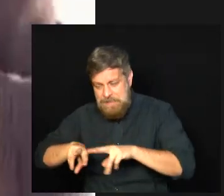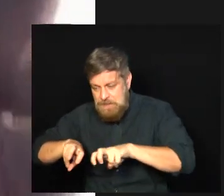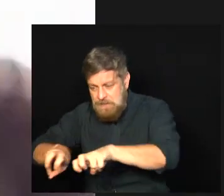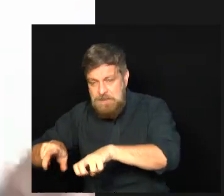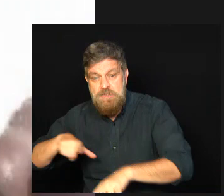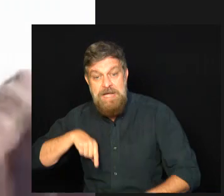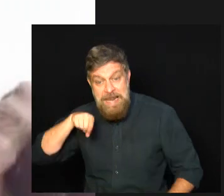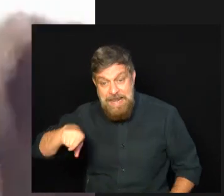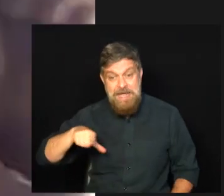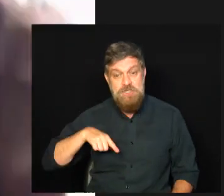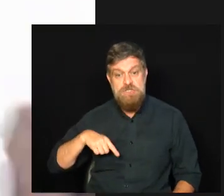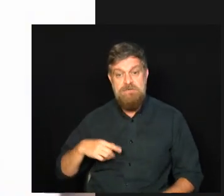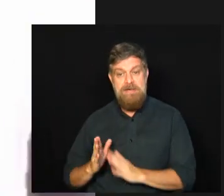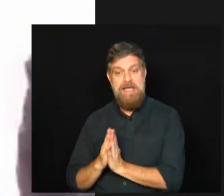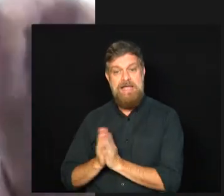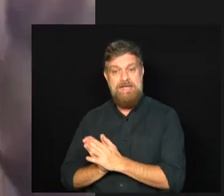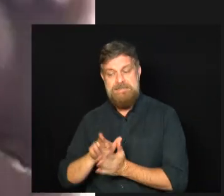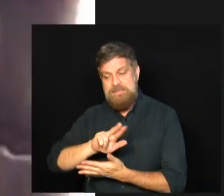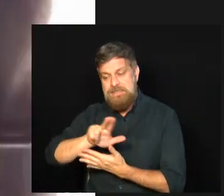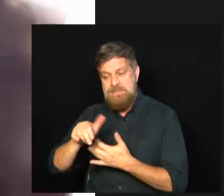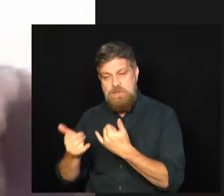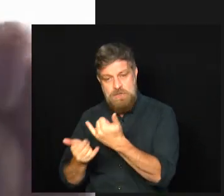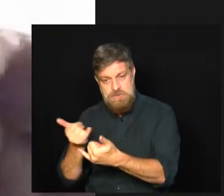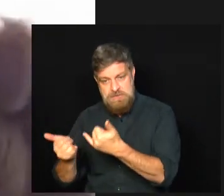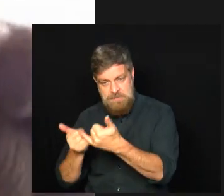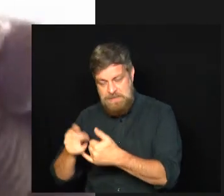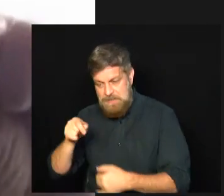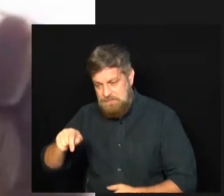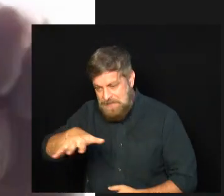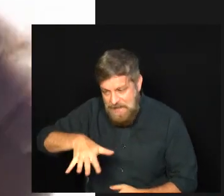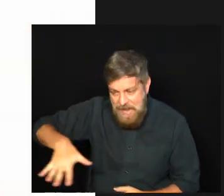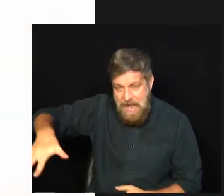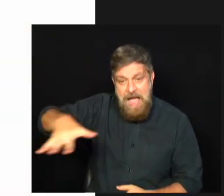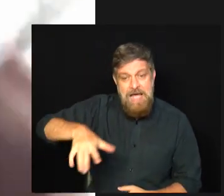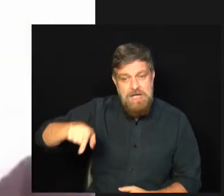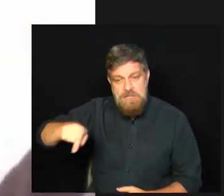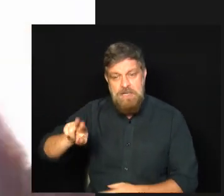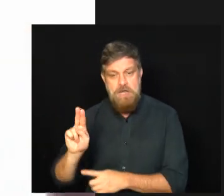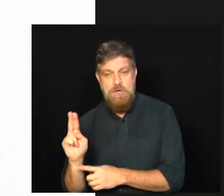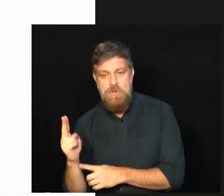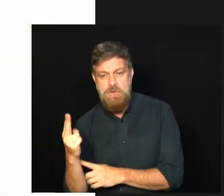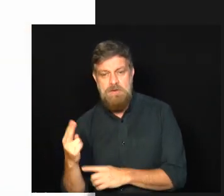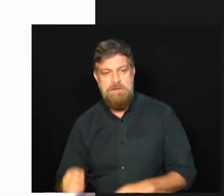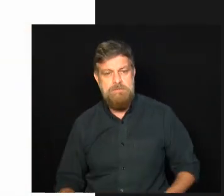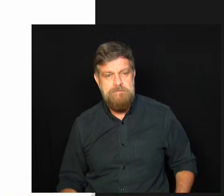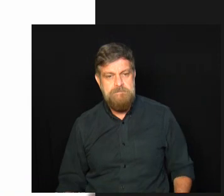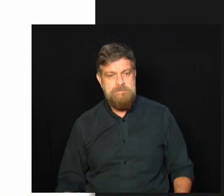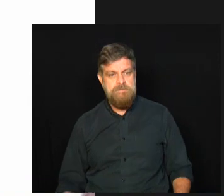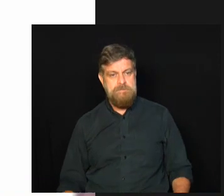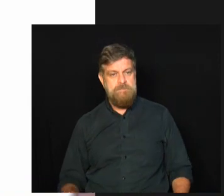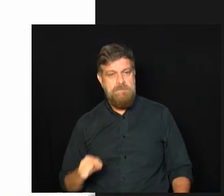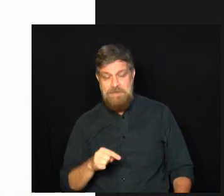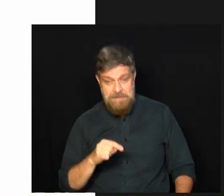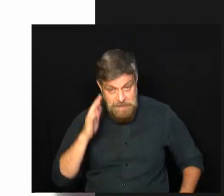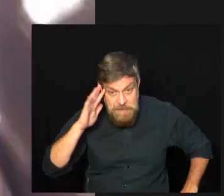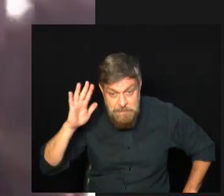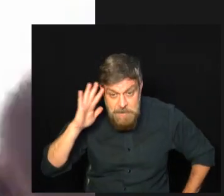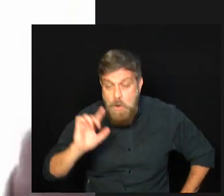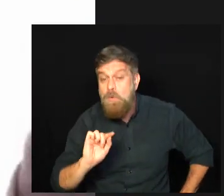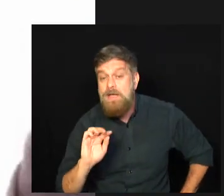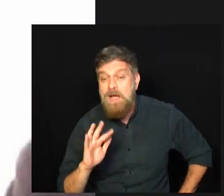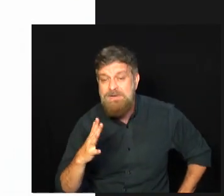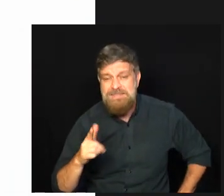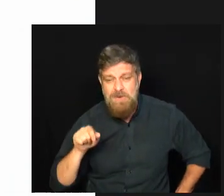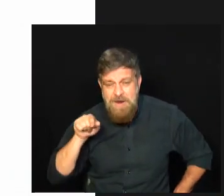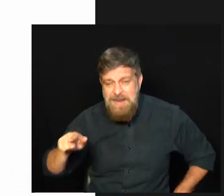os brinquedos da região, daquela região. Vocês não podem imaginar.